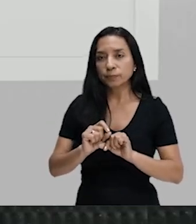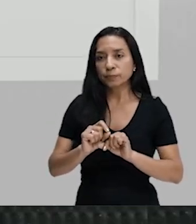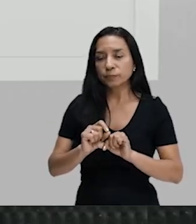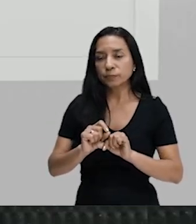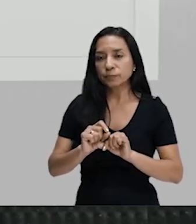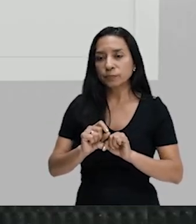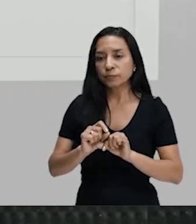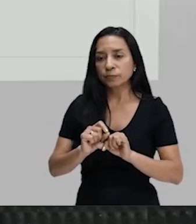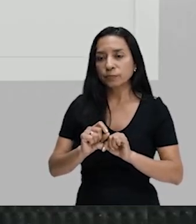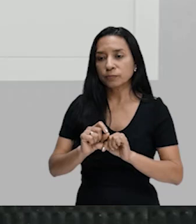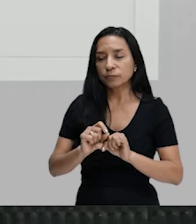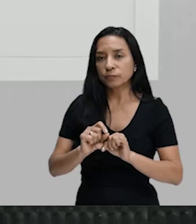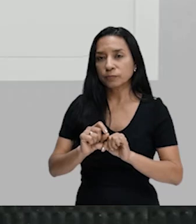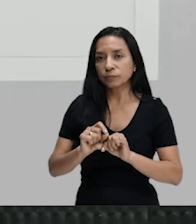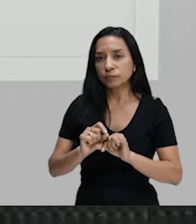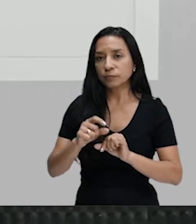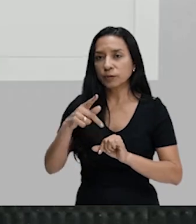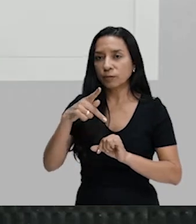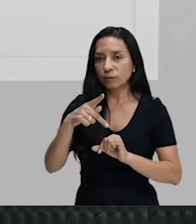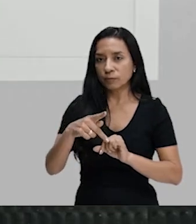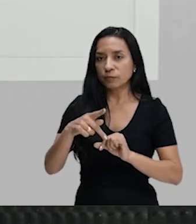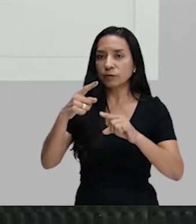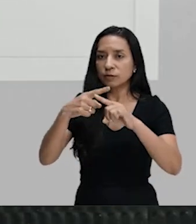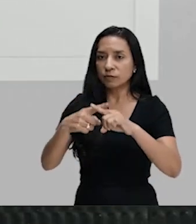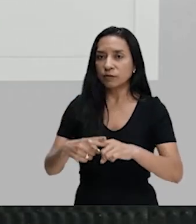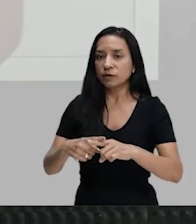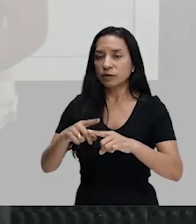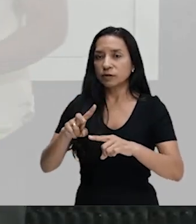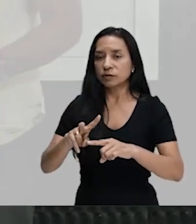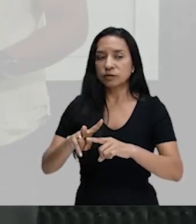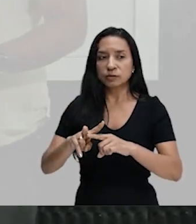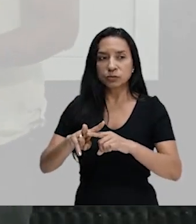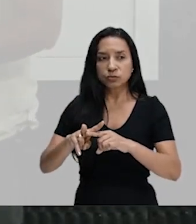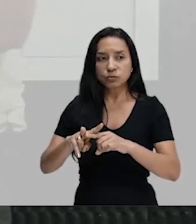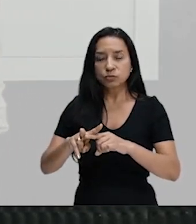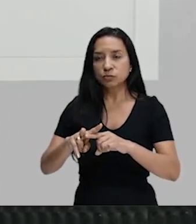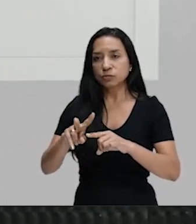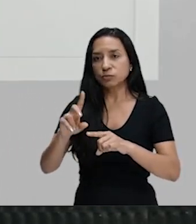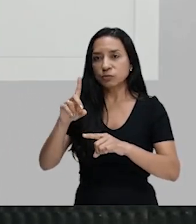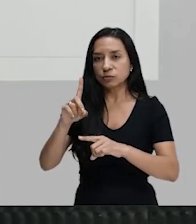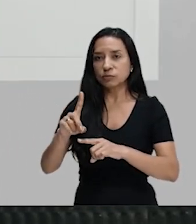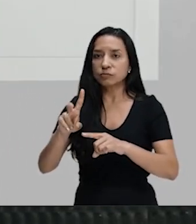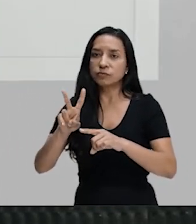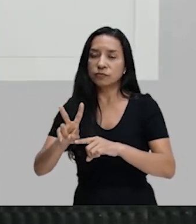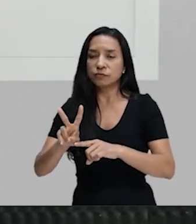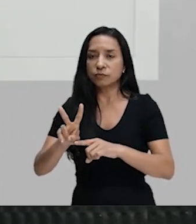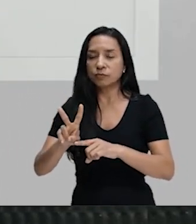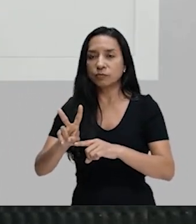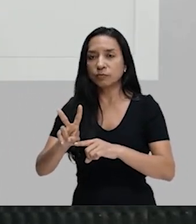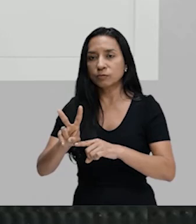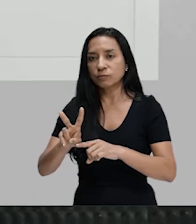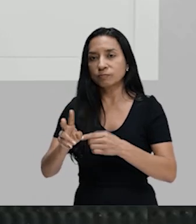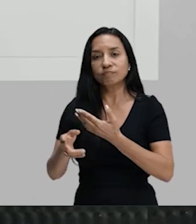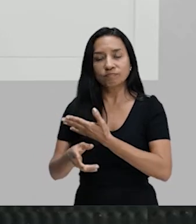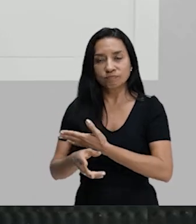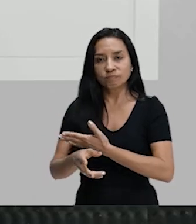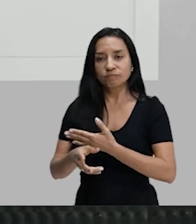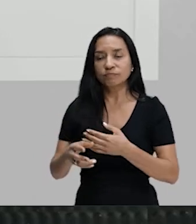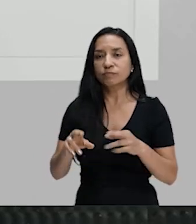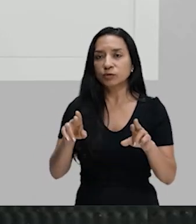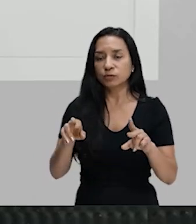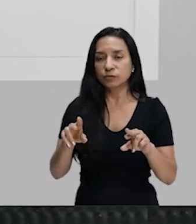pressão vezes a variação do volume. Se a variação do volume, neste caso, ela